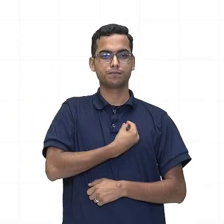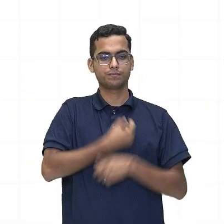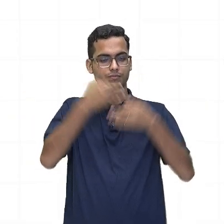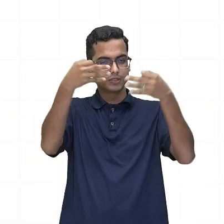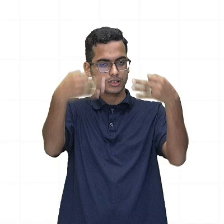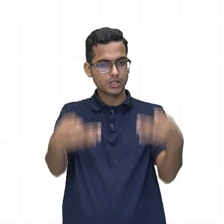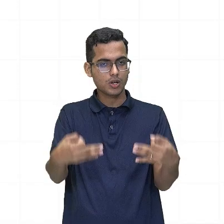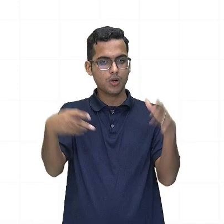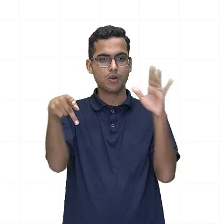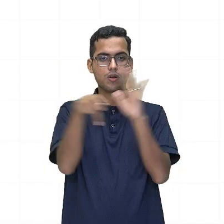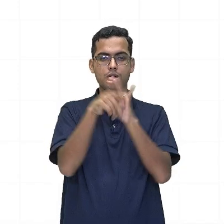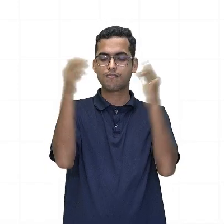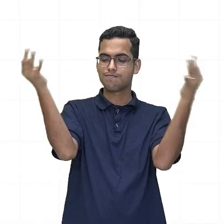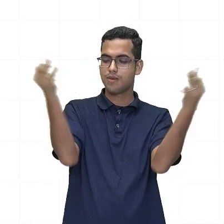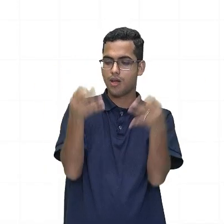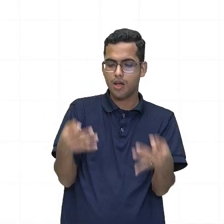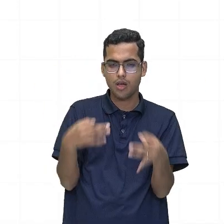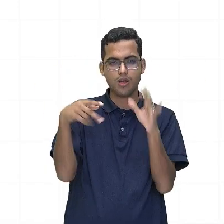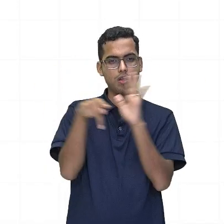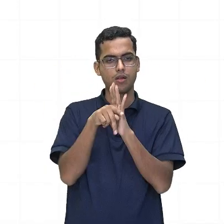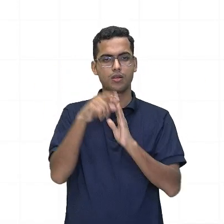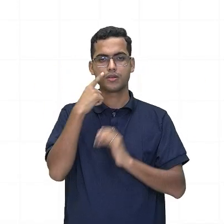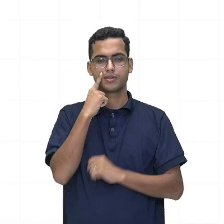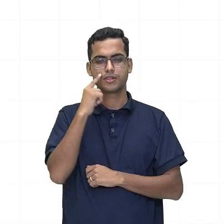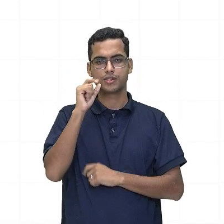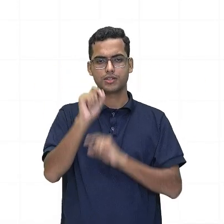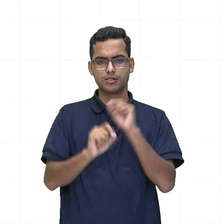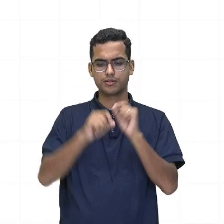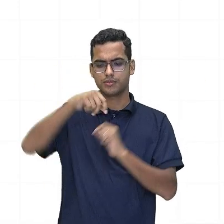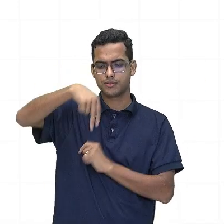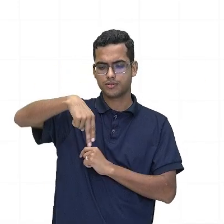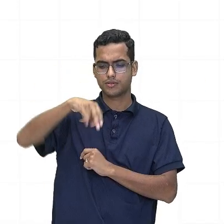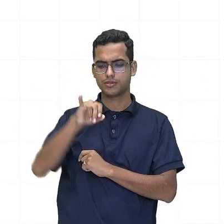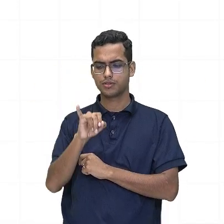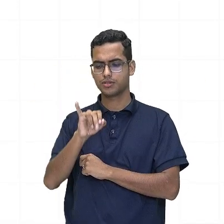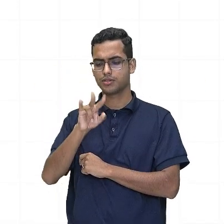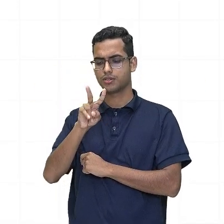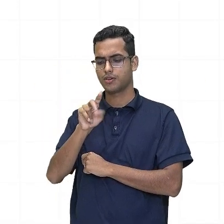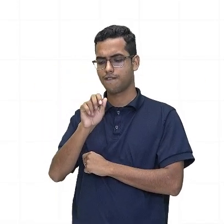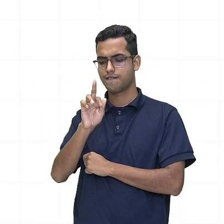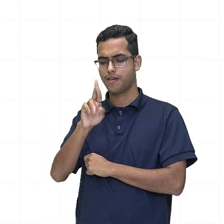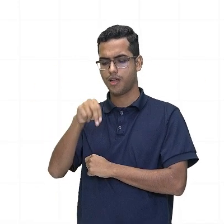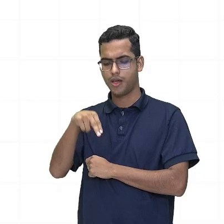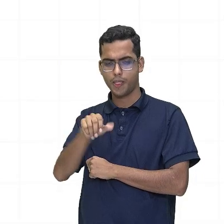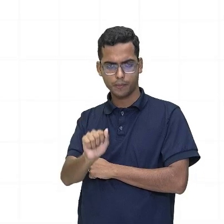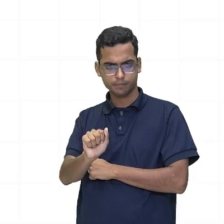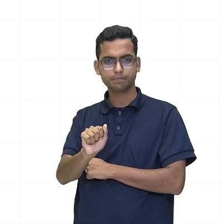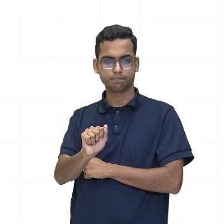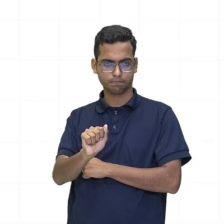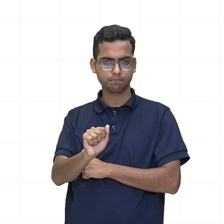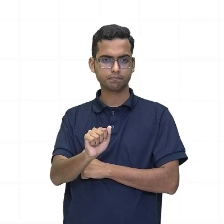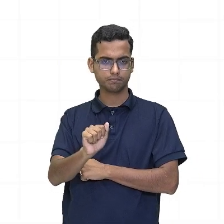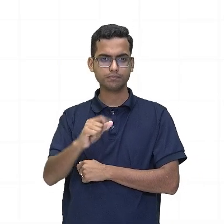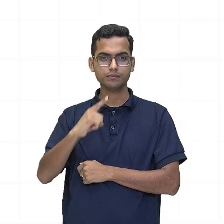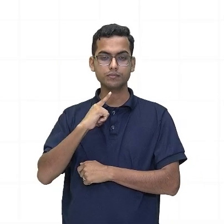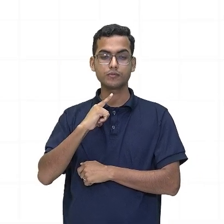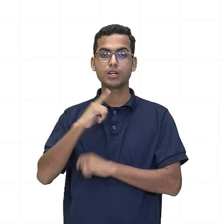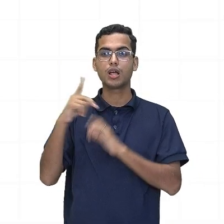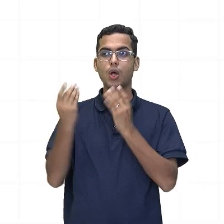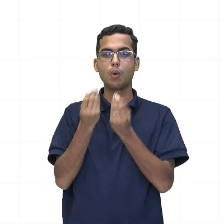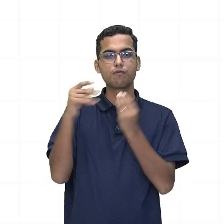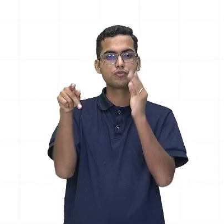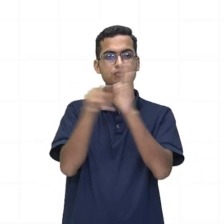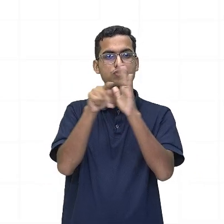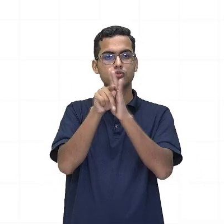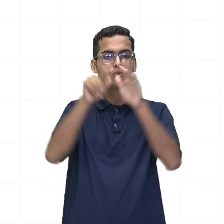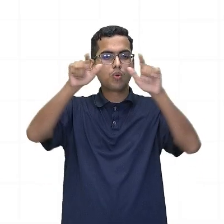é o Nirvana, que é o destino final, a existência final para os budistas. Olha que